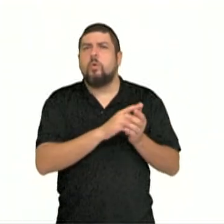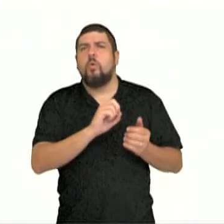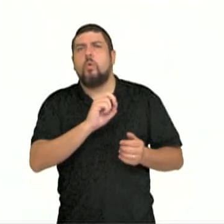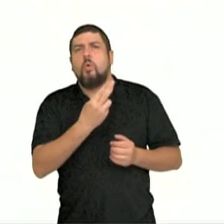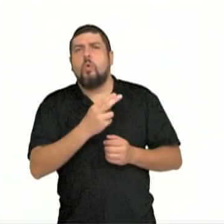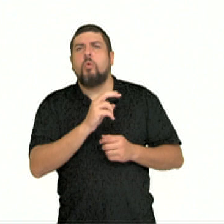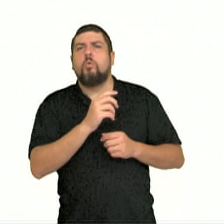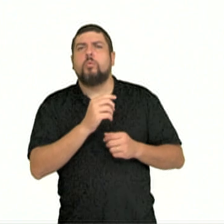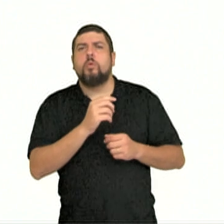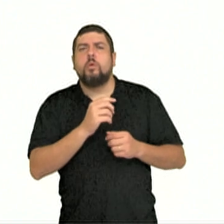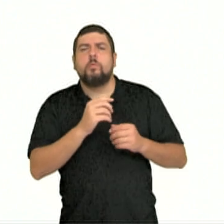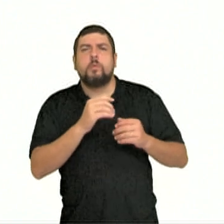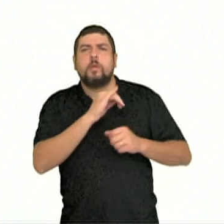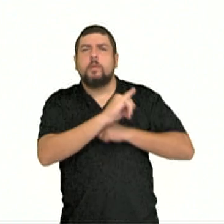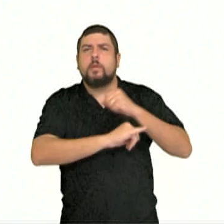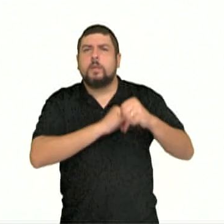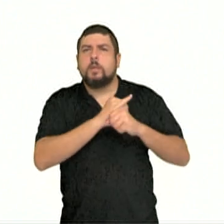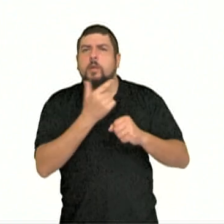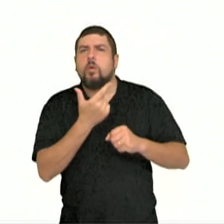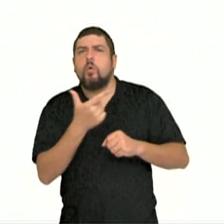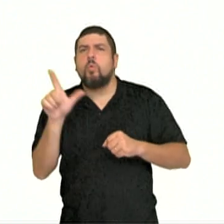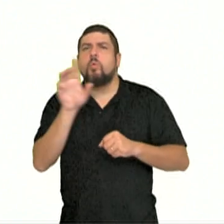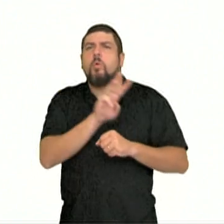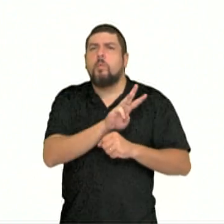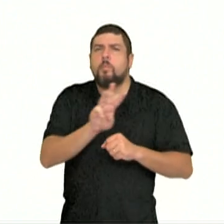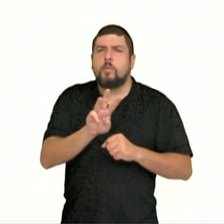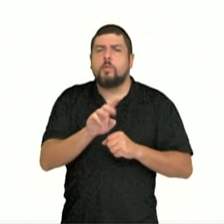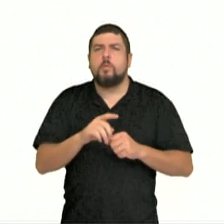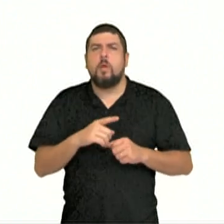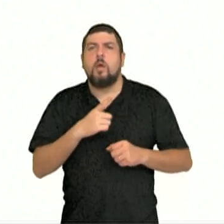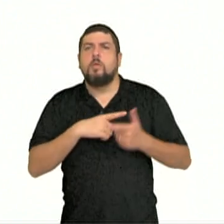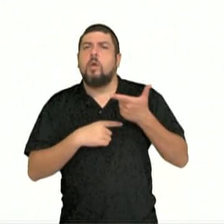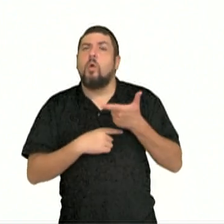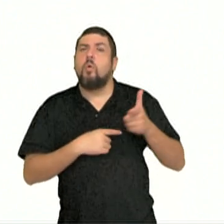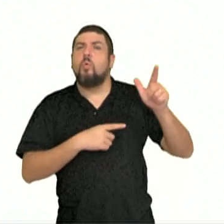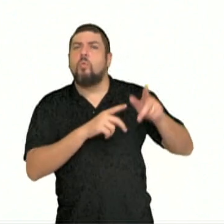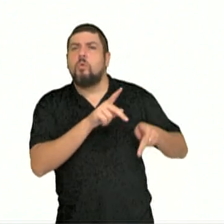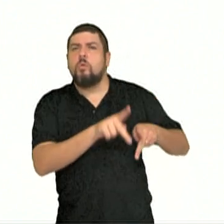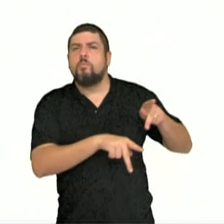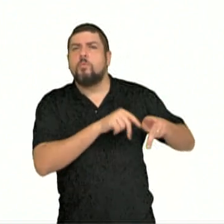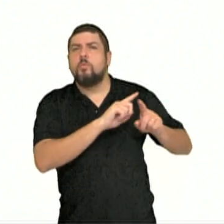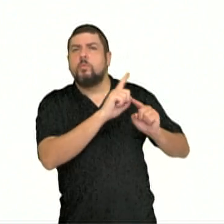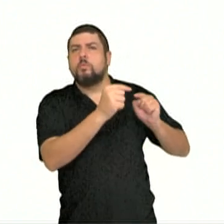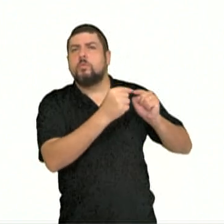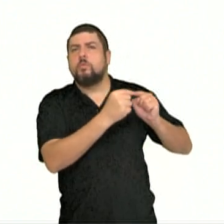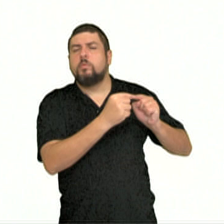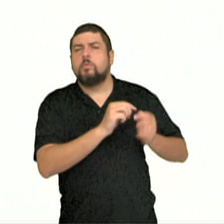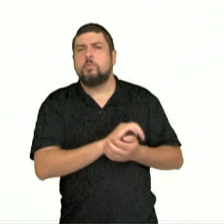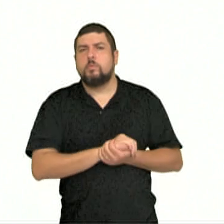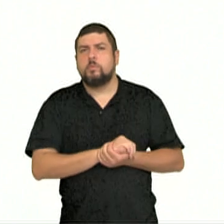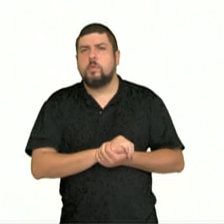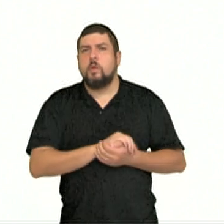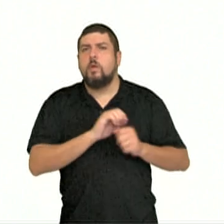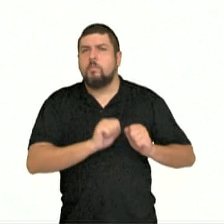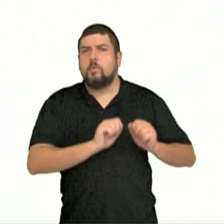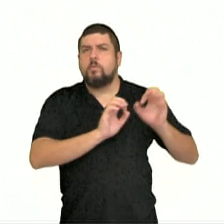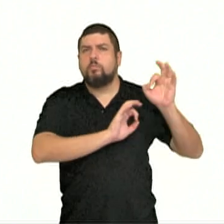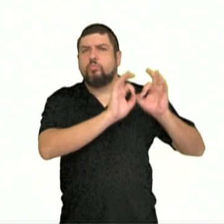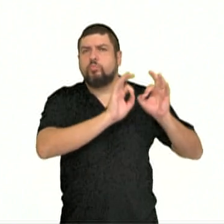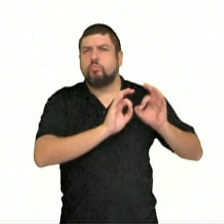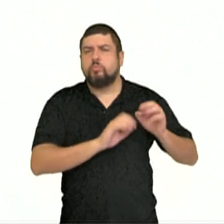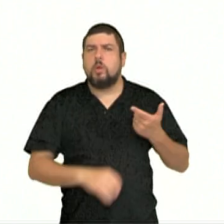novo público-alvo e até uma nova finalidade. Então, talvez ele pudesse ter falado de uma outra maneira, poderia ter